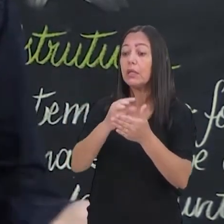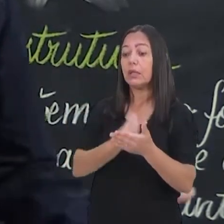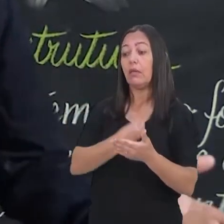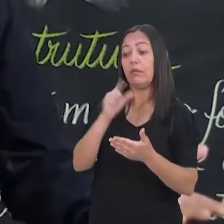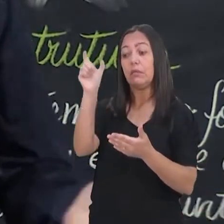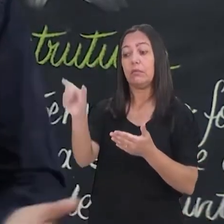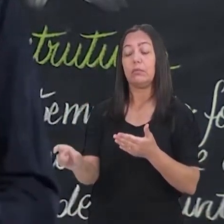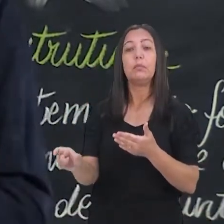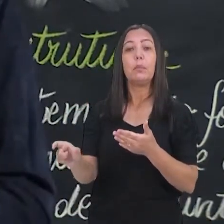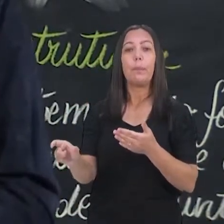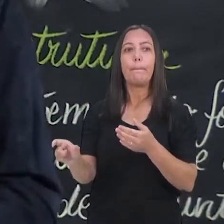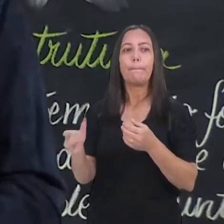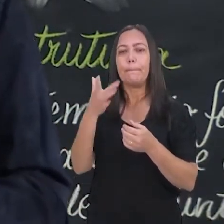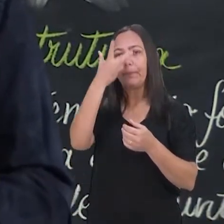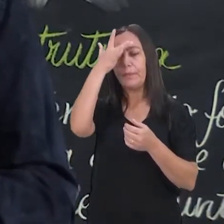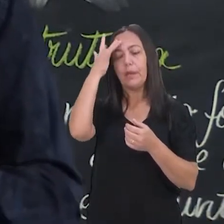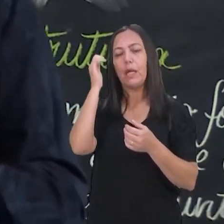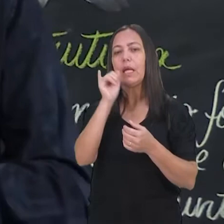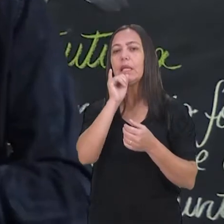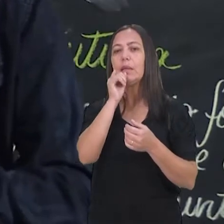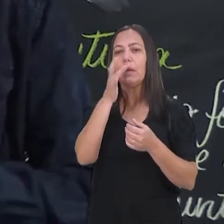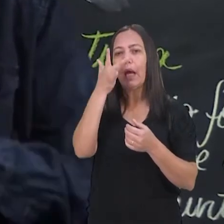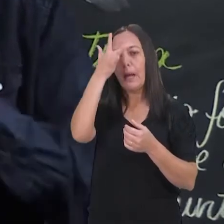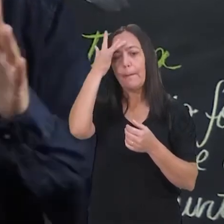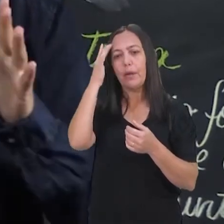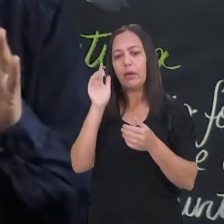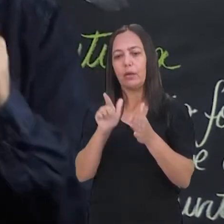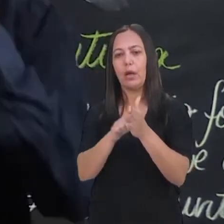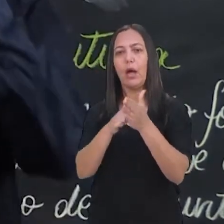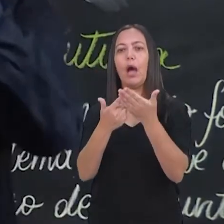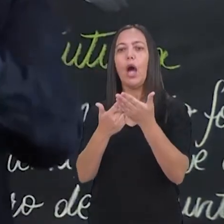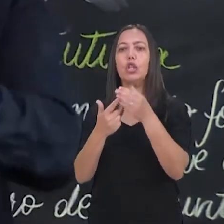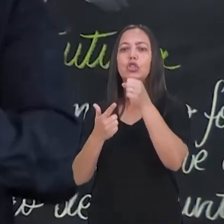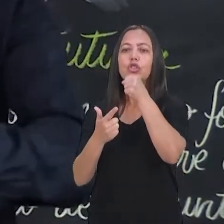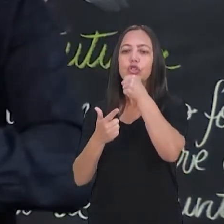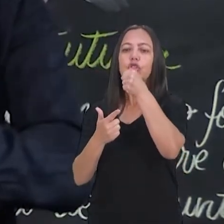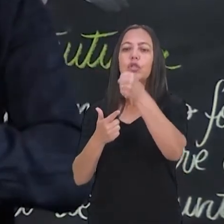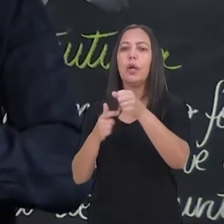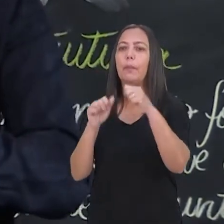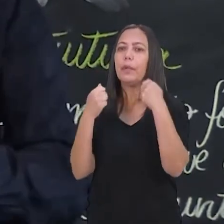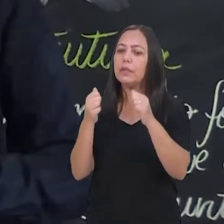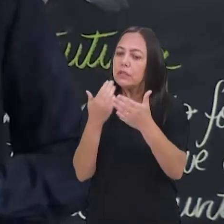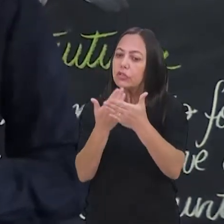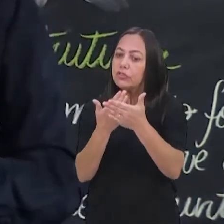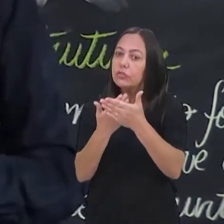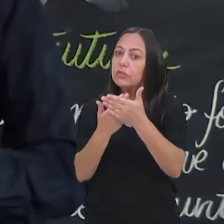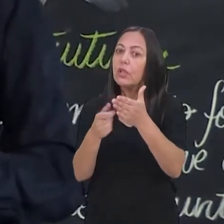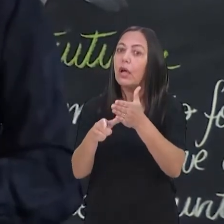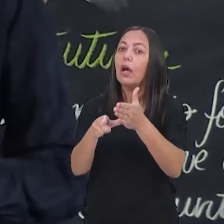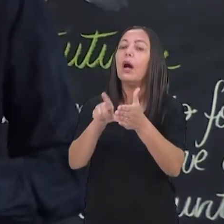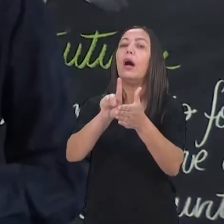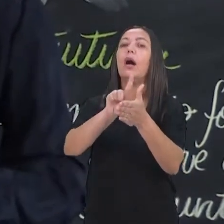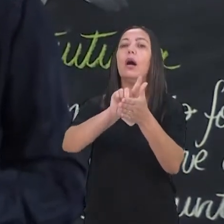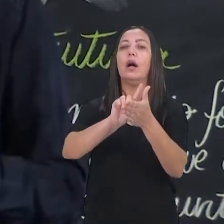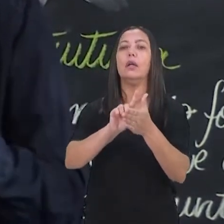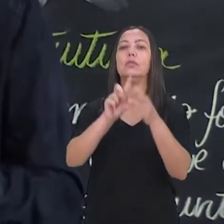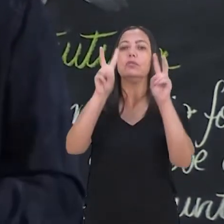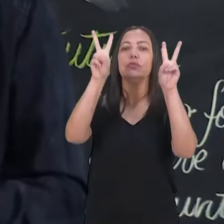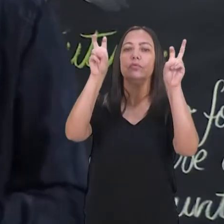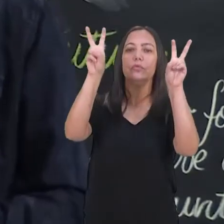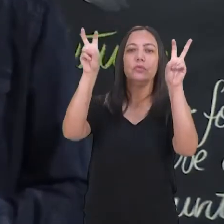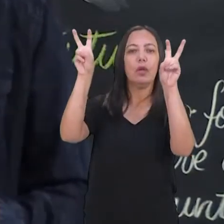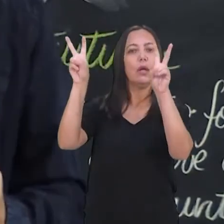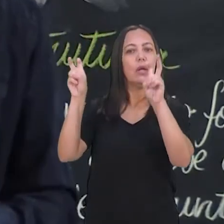estudou. No caso de um jornalista, ele tem o desafio de se especializar sempre em diferentes temáticas para corresponder à expectativa daquela pauta, daquela notícia,